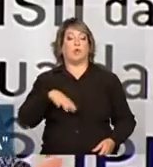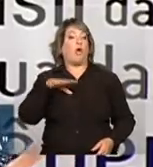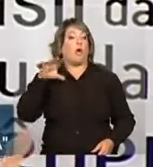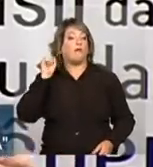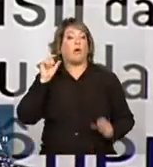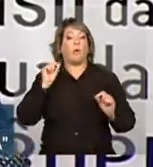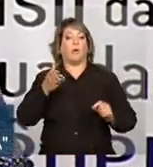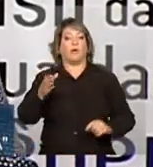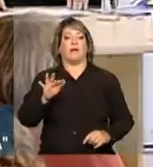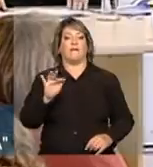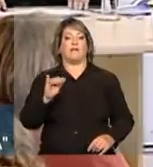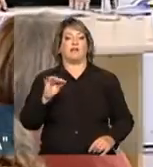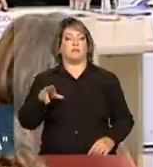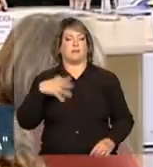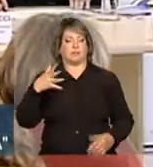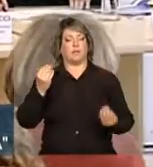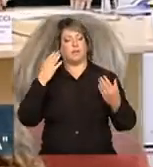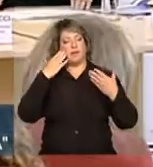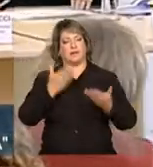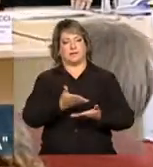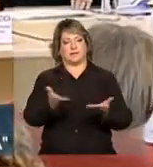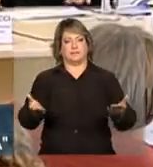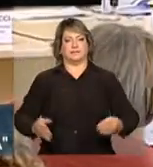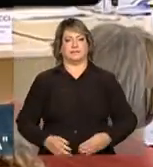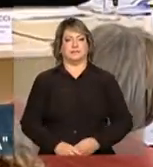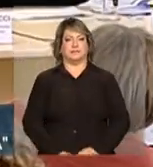que a Fátima tem a dizer. Obrigada a vocês.